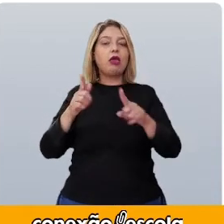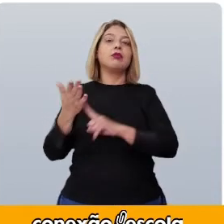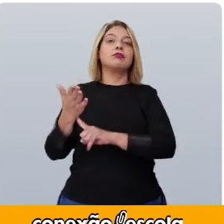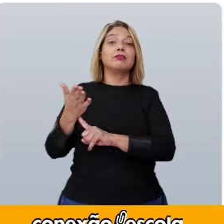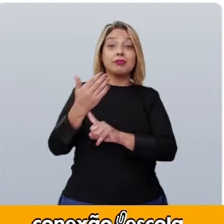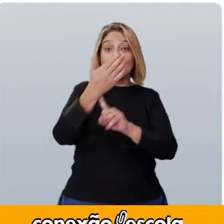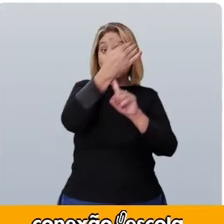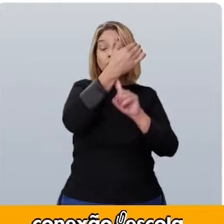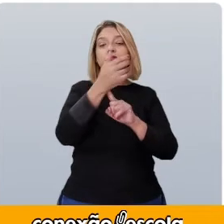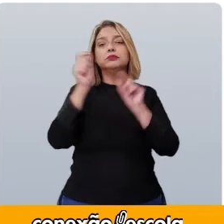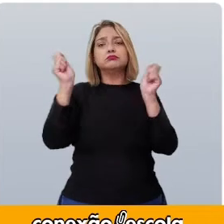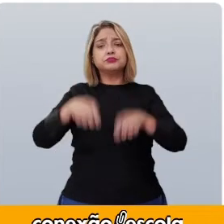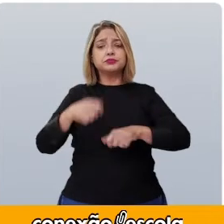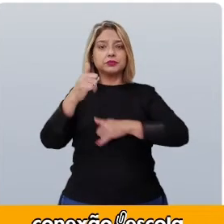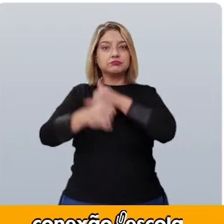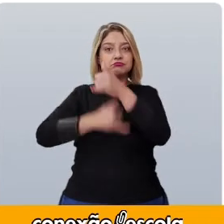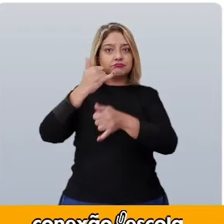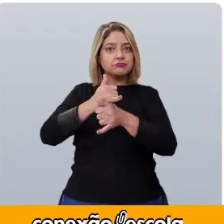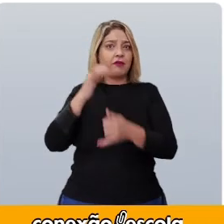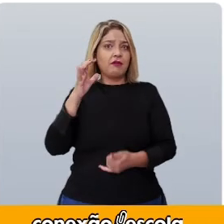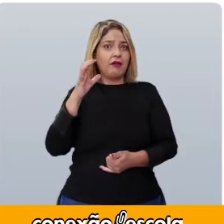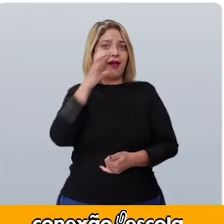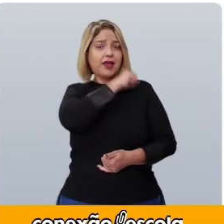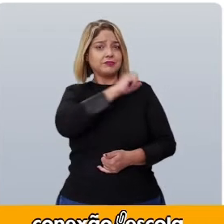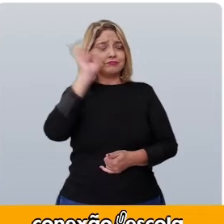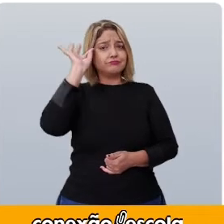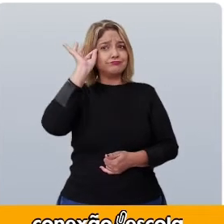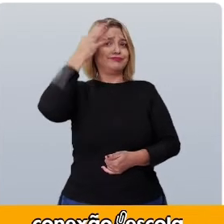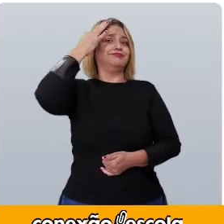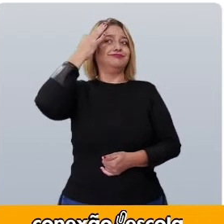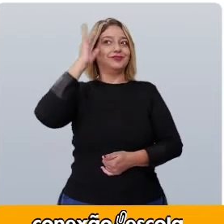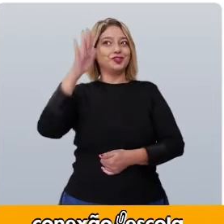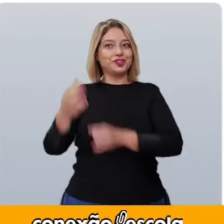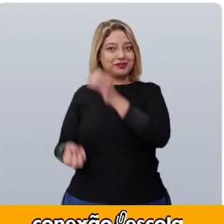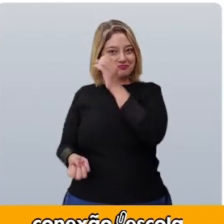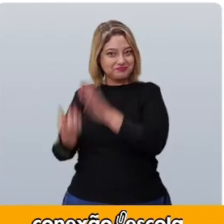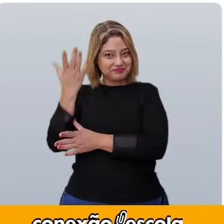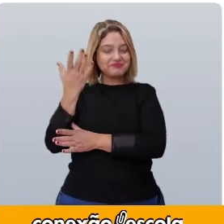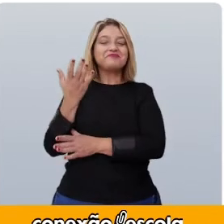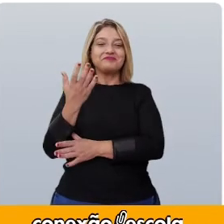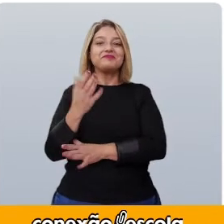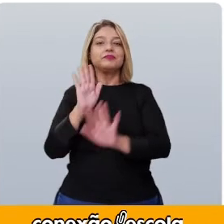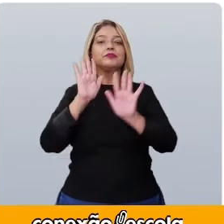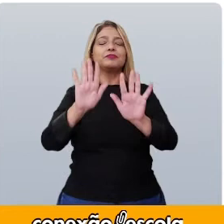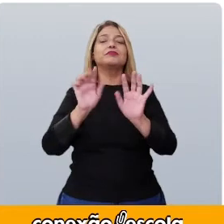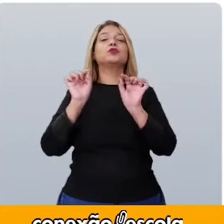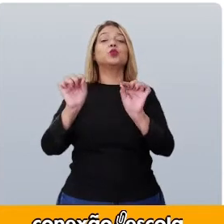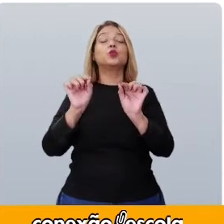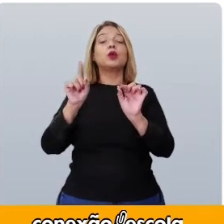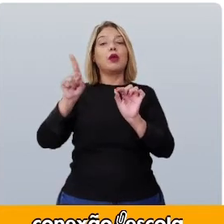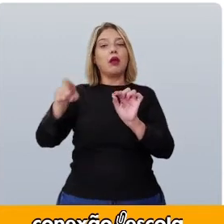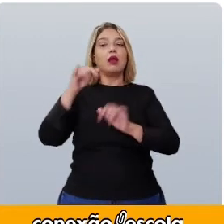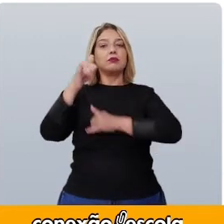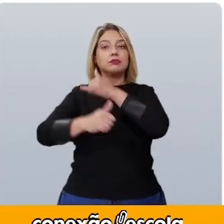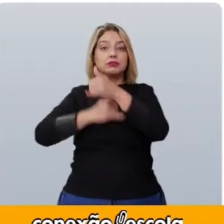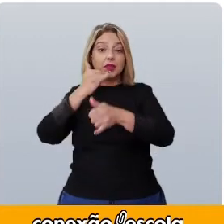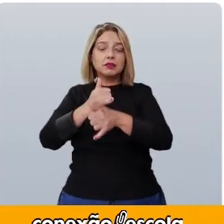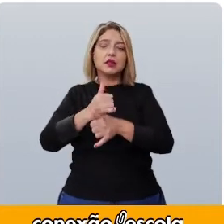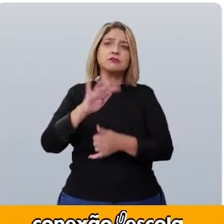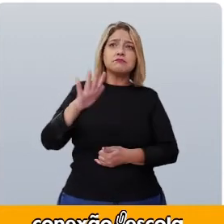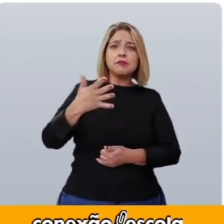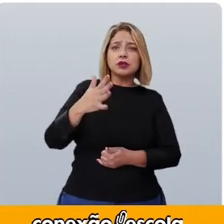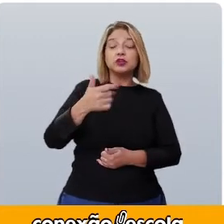a internet mais rápida já inventada. Estima-se que a conexão seja até